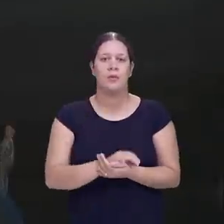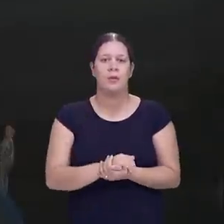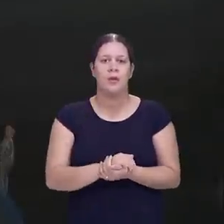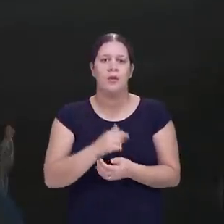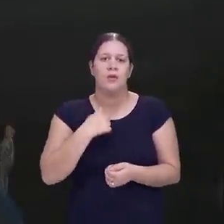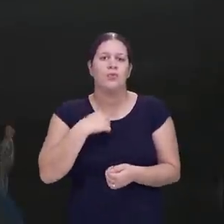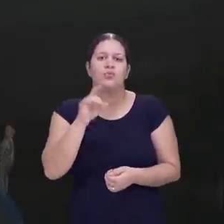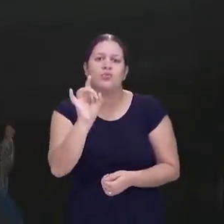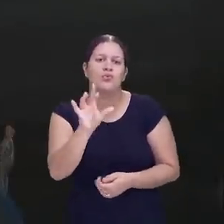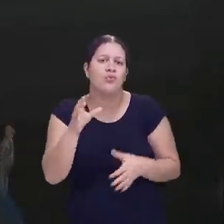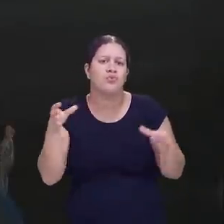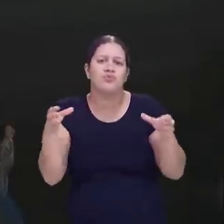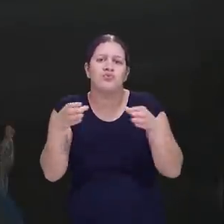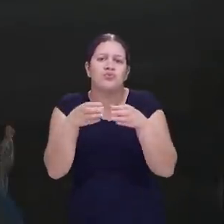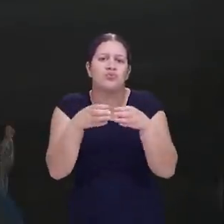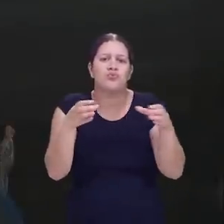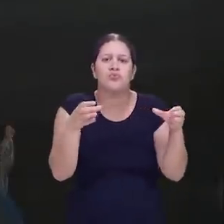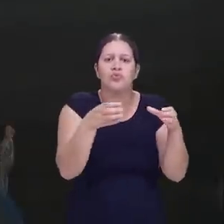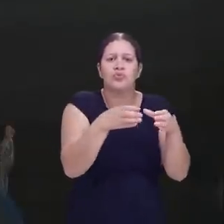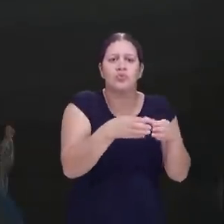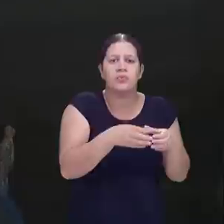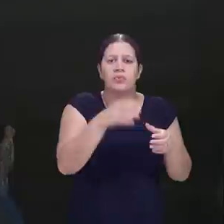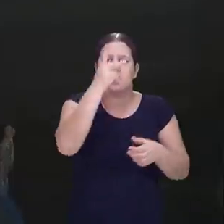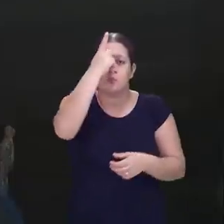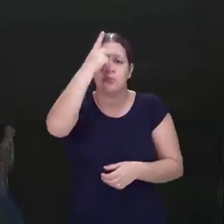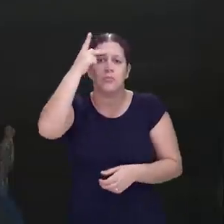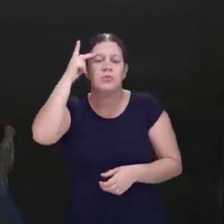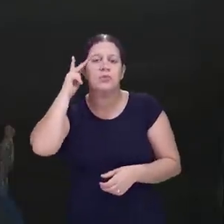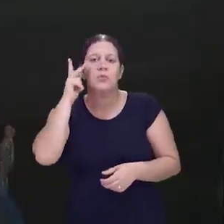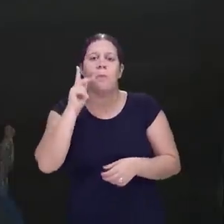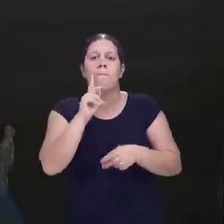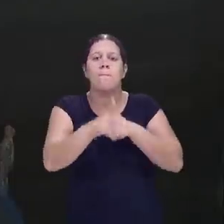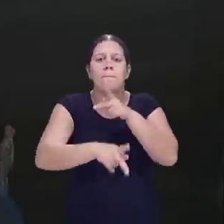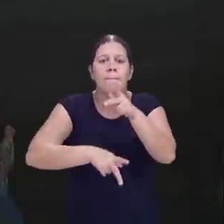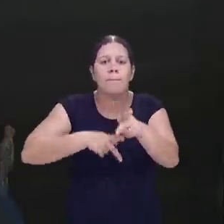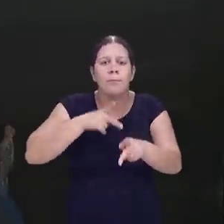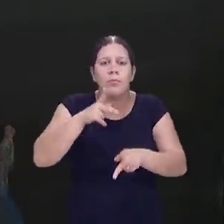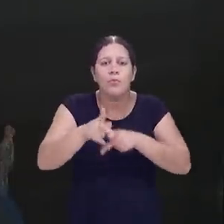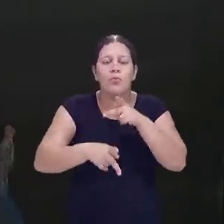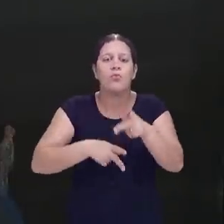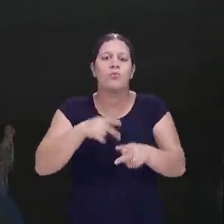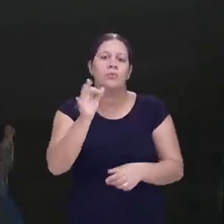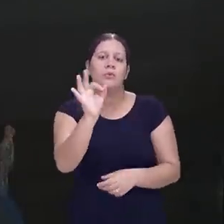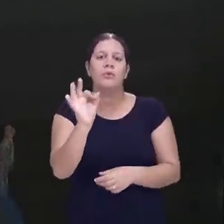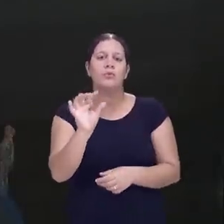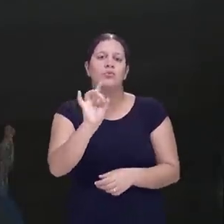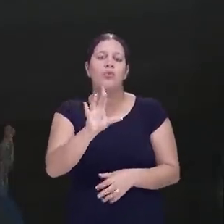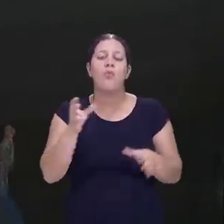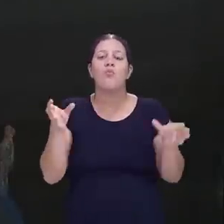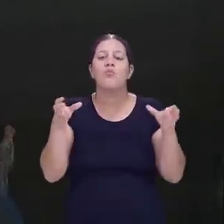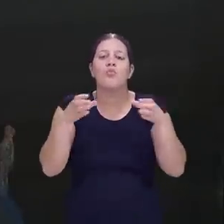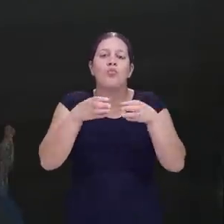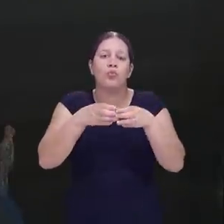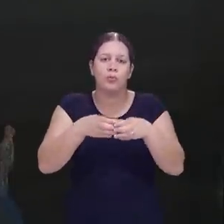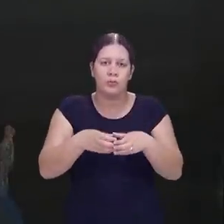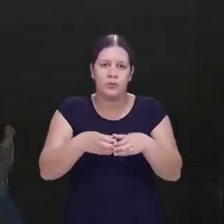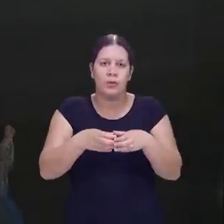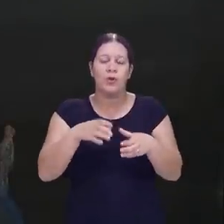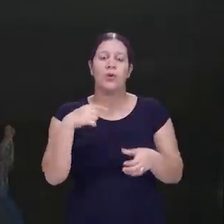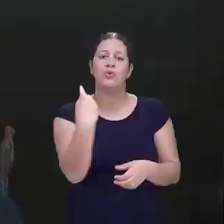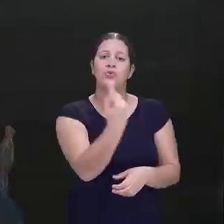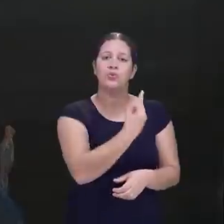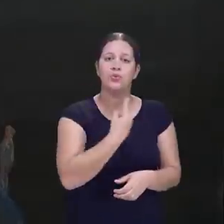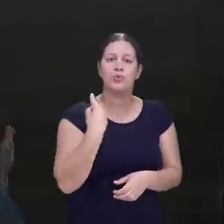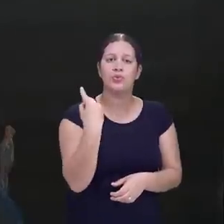adianta simplesmente eu juntar algumas pessoas e dizer que ali nós temos um povo. Que ela não é, é simplesmente um grupo.